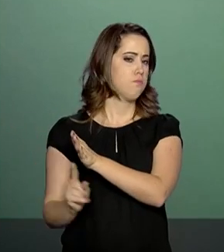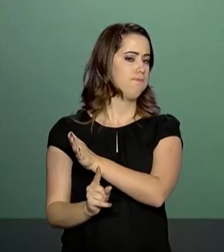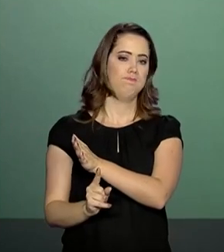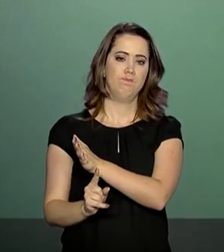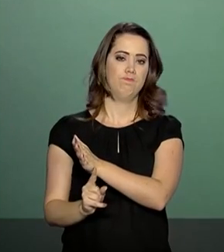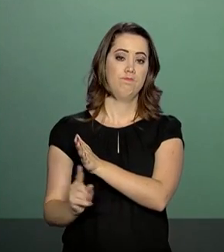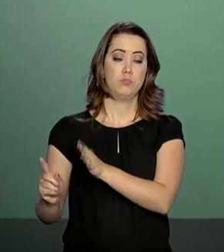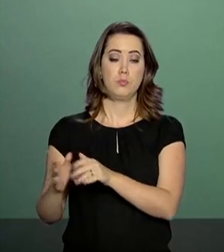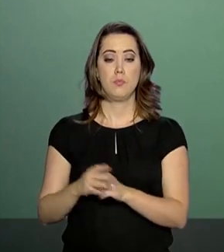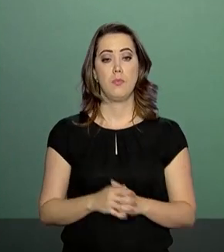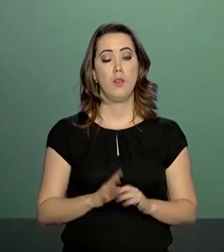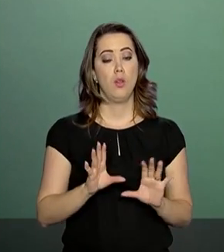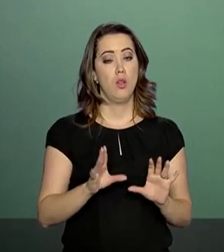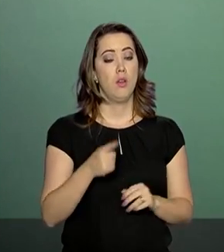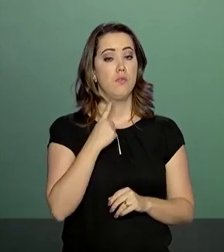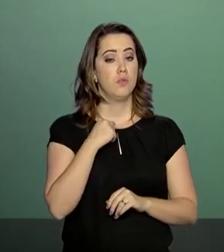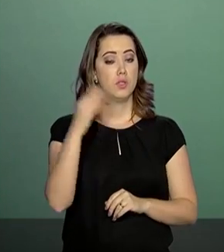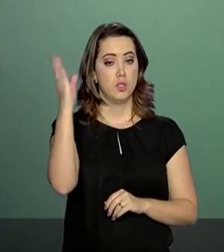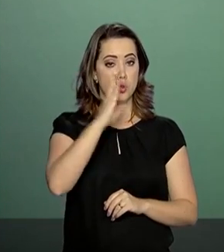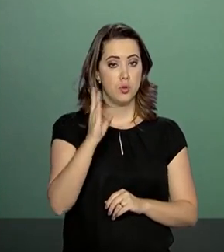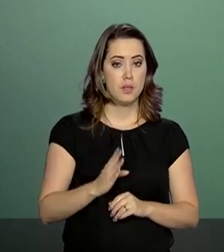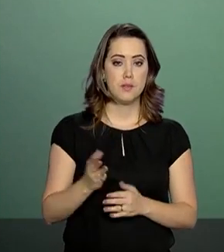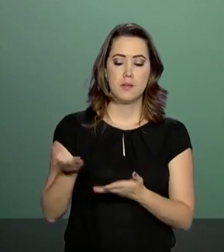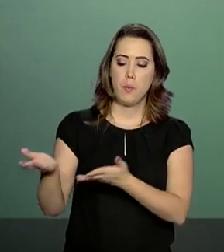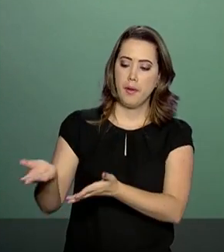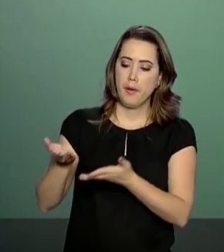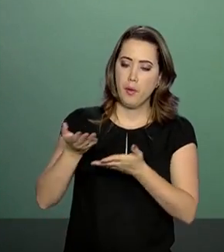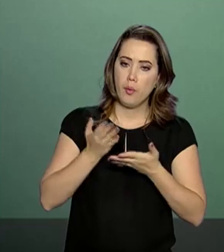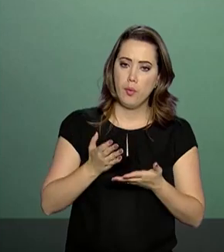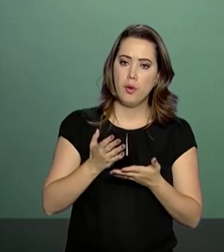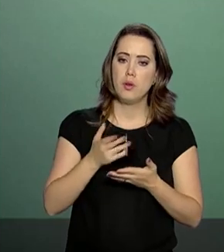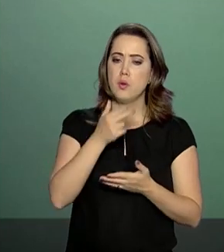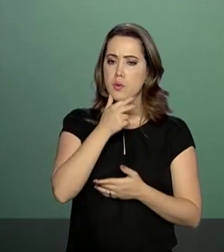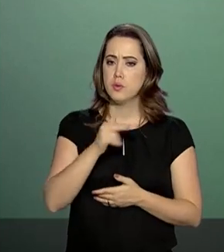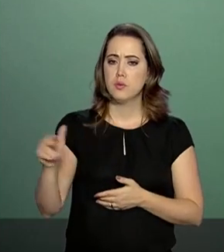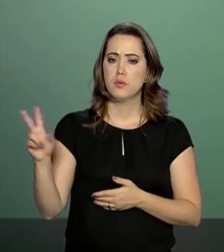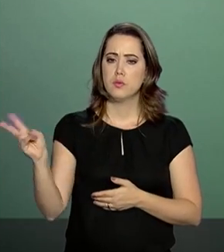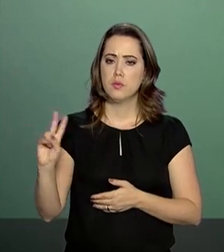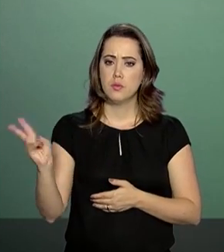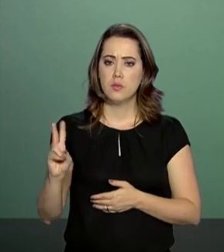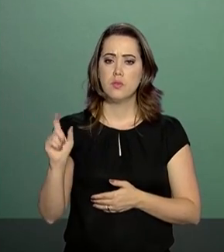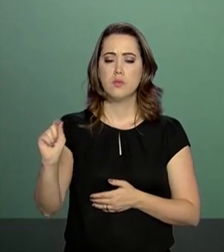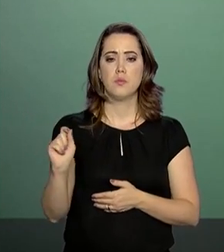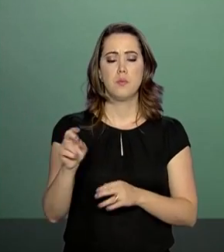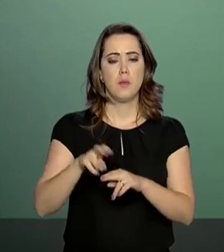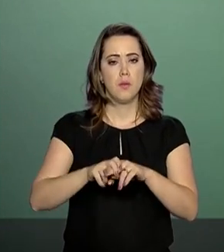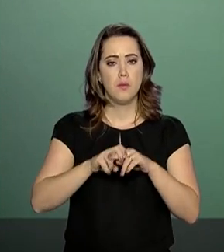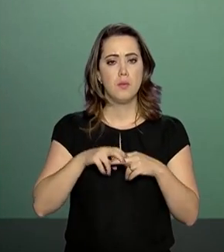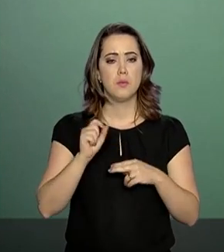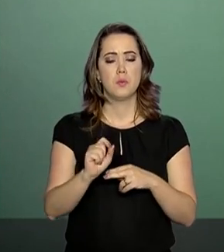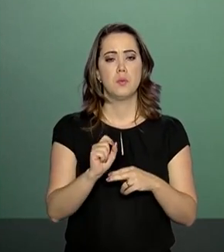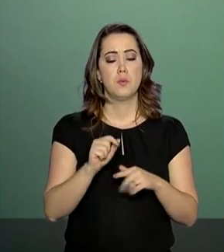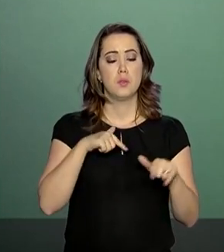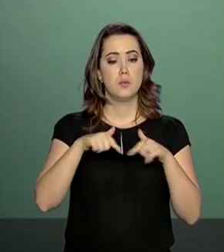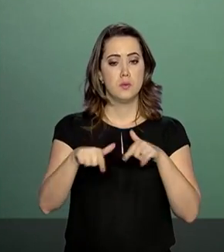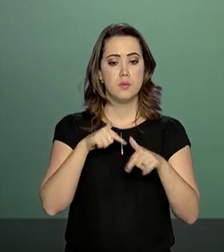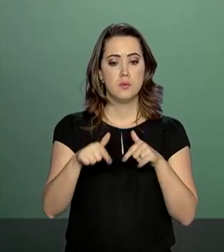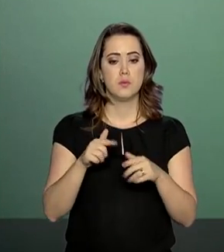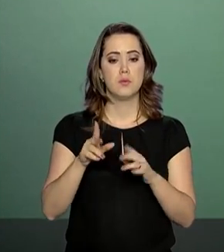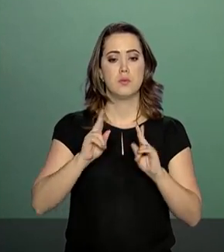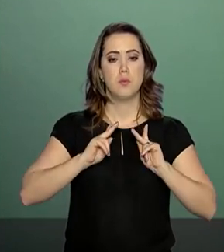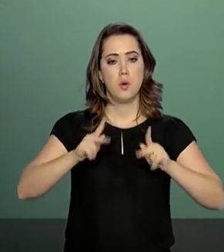suas forças armadas e agências é de acolher os irmãos venezuelanos por meio das operações